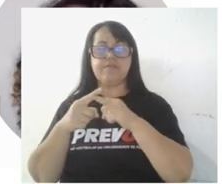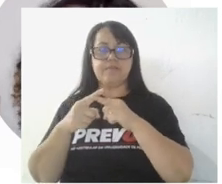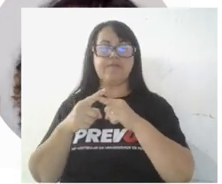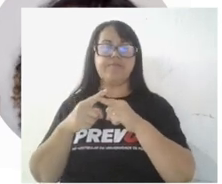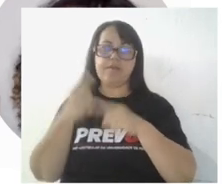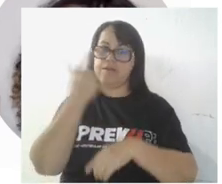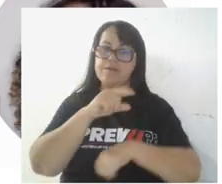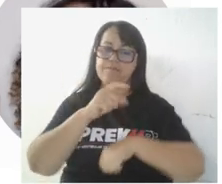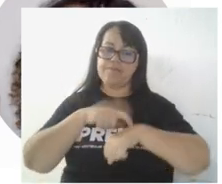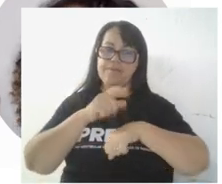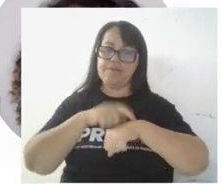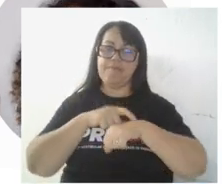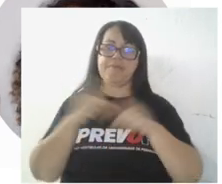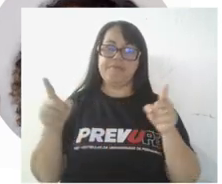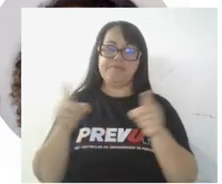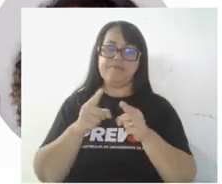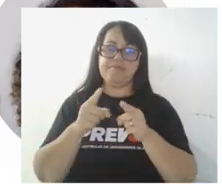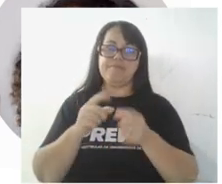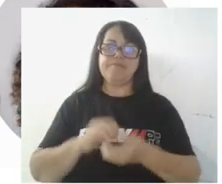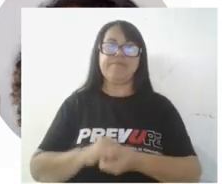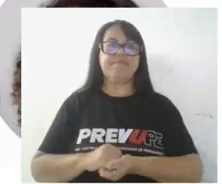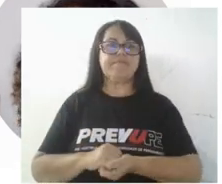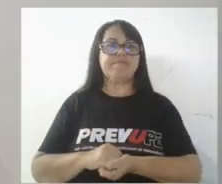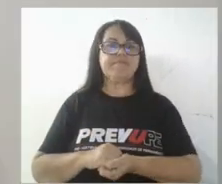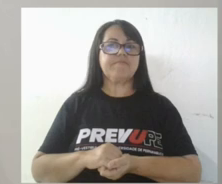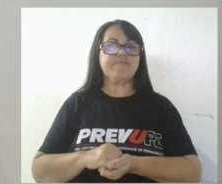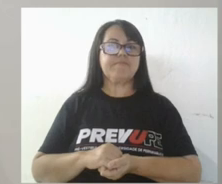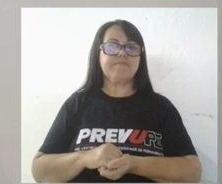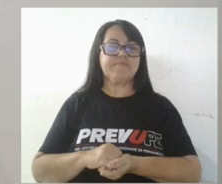multiplicação, a gente ganha mais tempo.